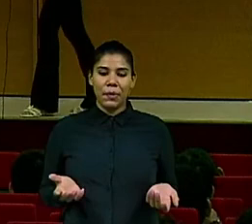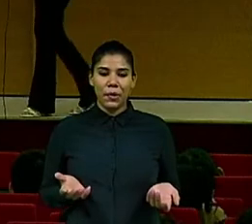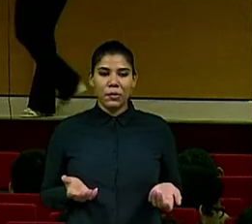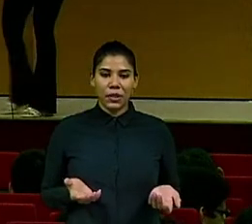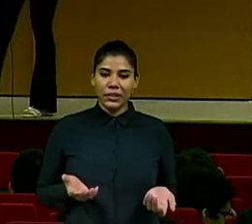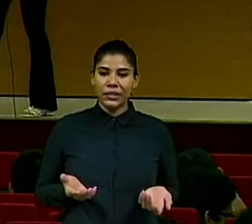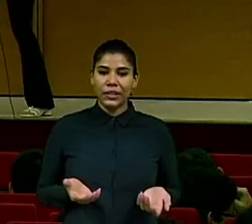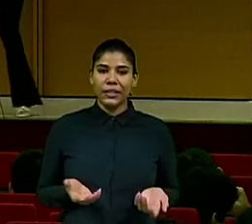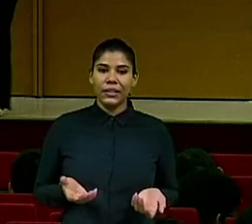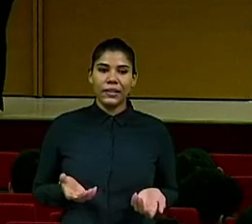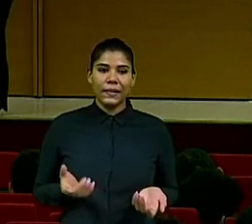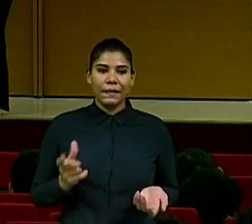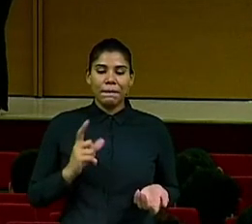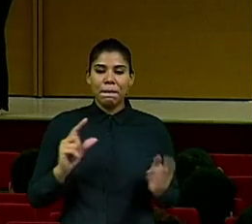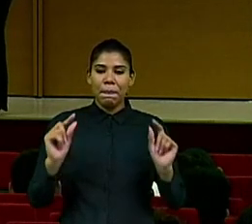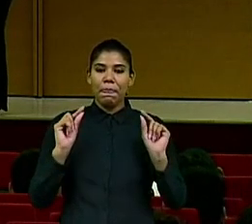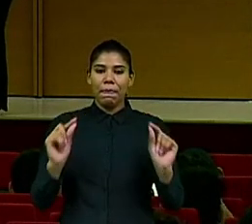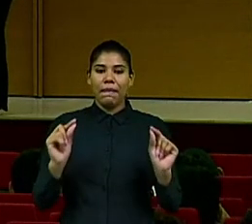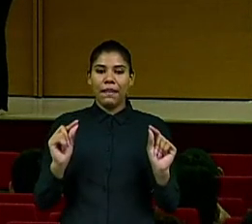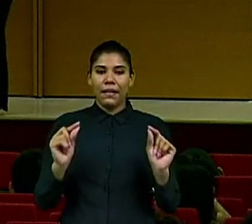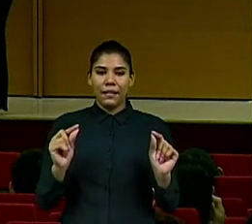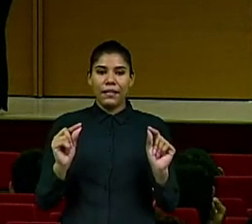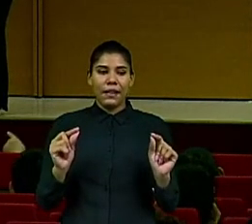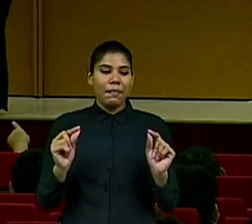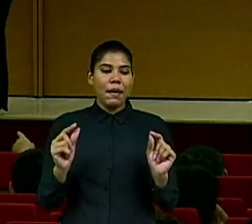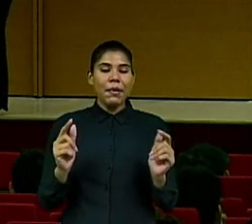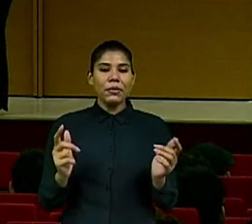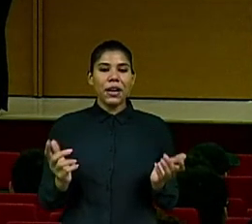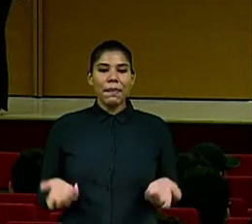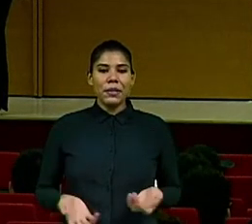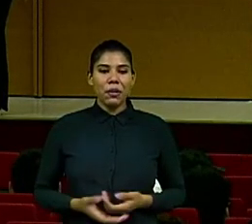que que vai ser o que que vai significar